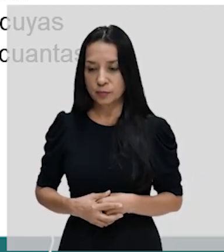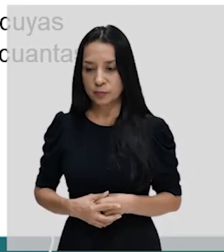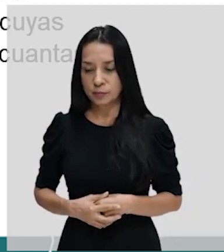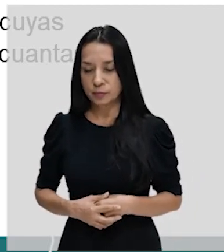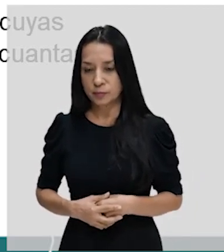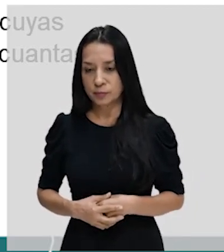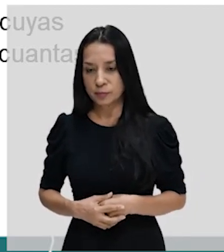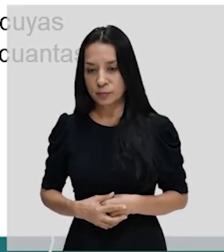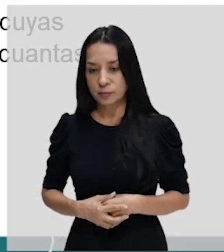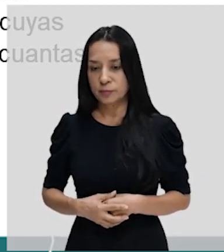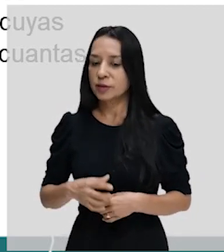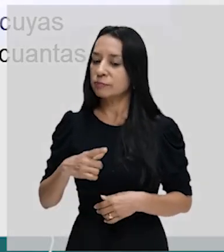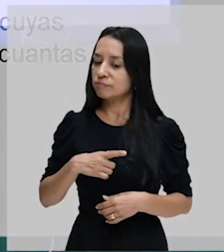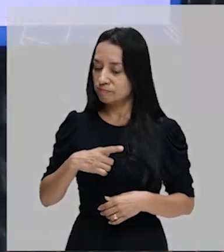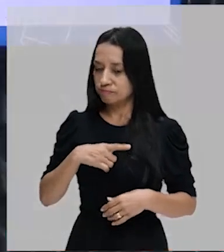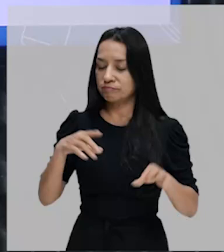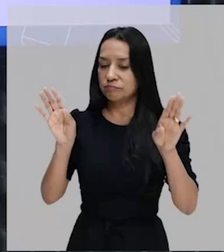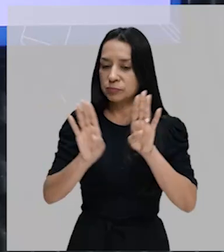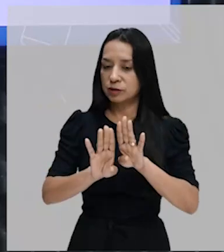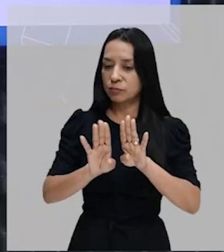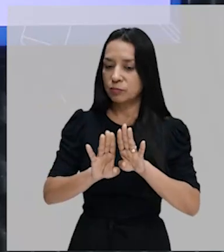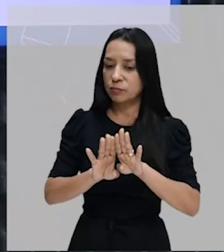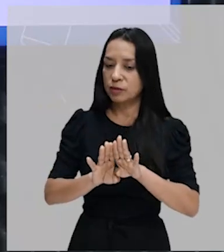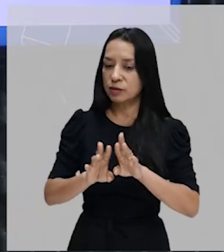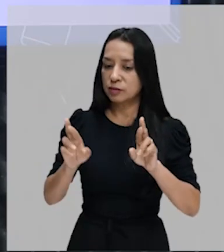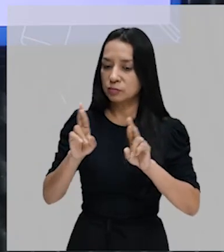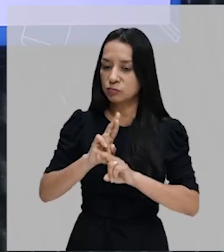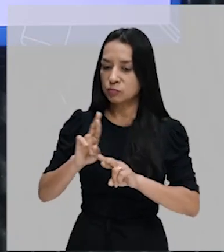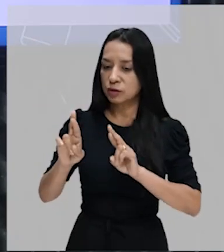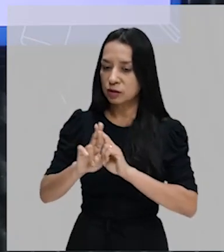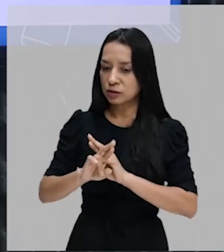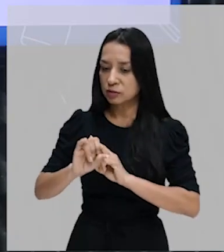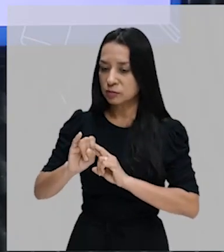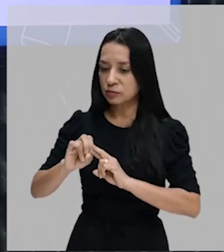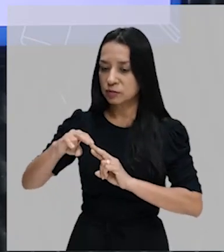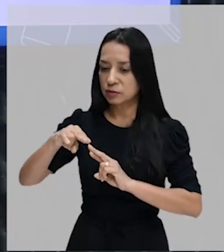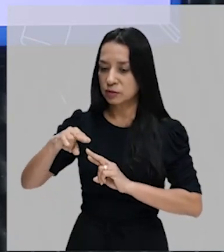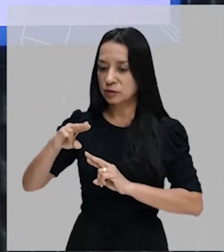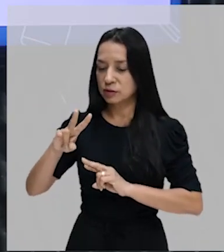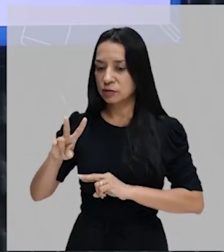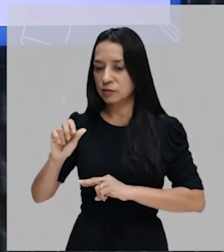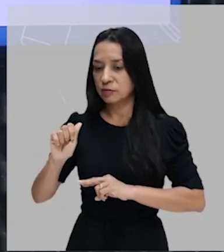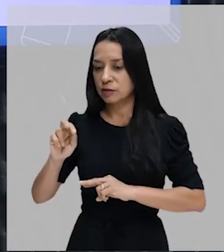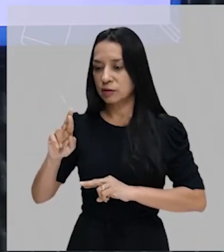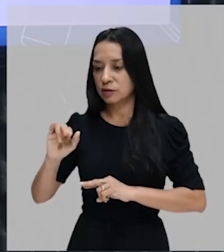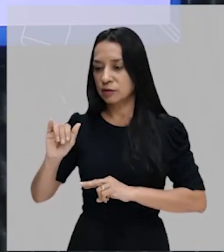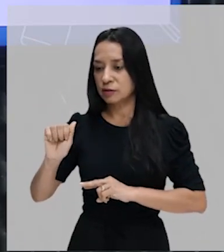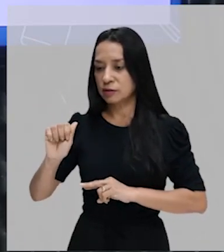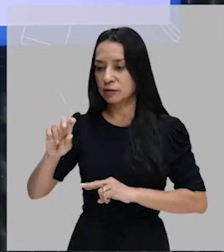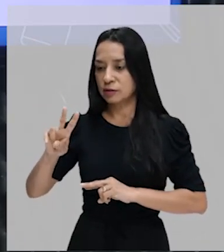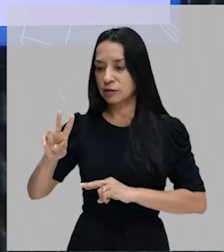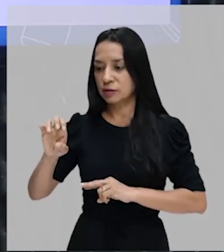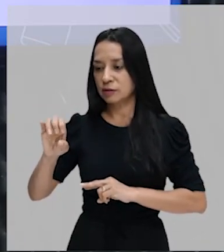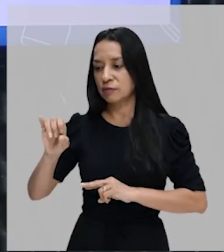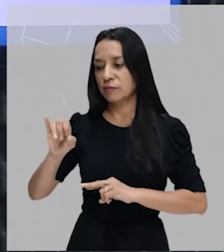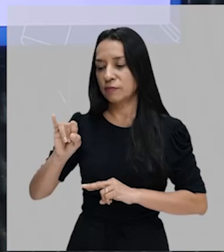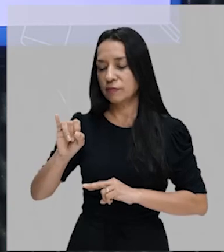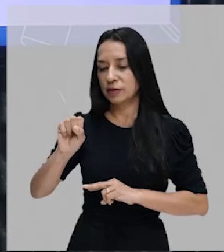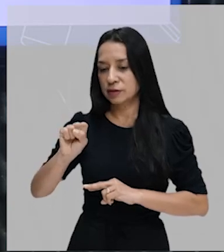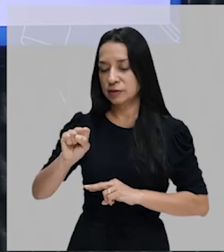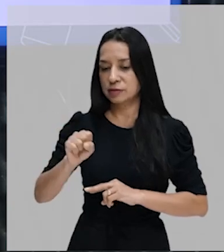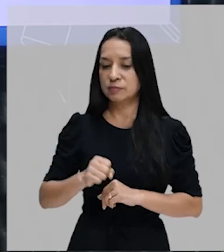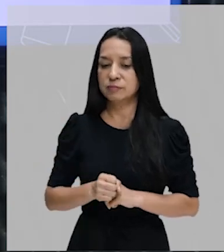quantas. E eu tenho também os relativos invariáveis, tá? Los invariáveis são